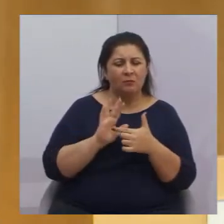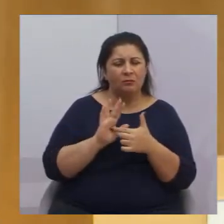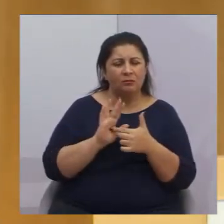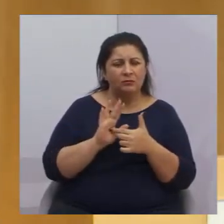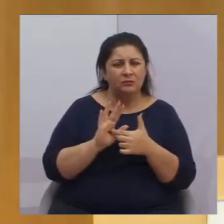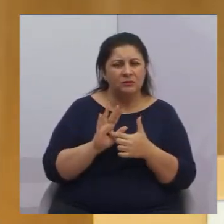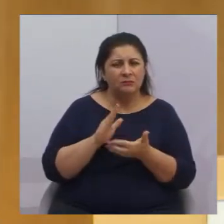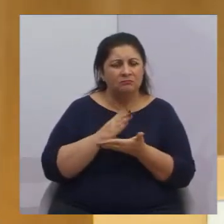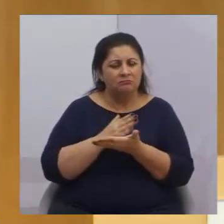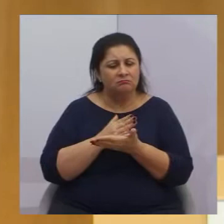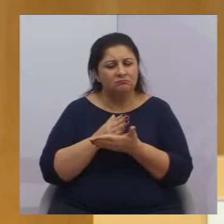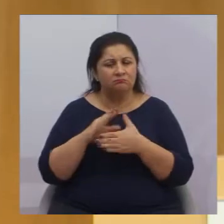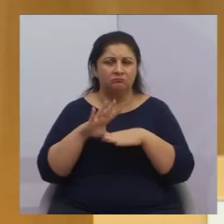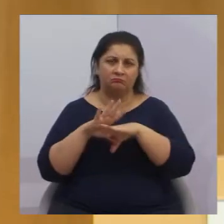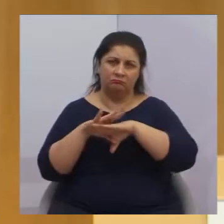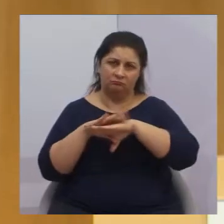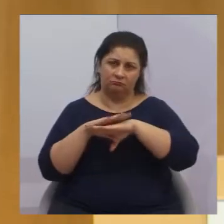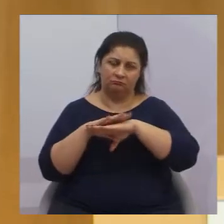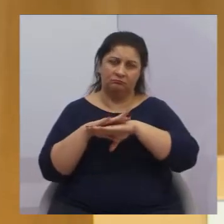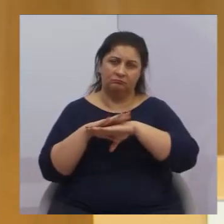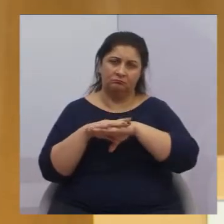Por exemplo, como